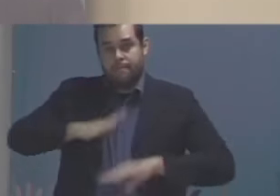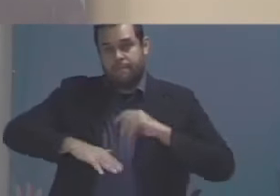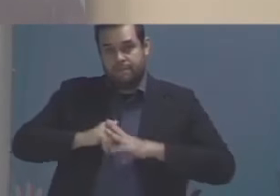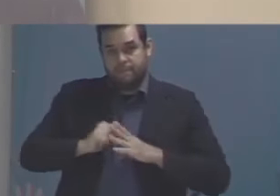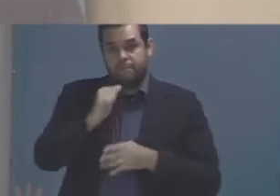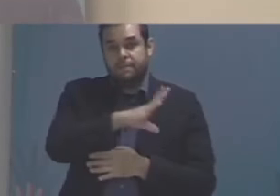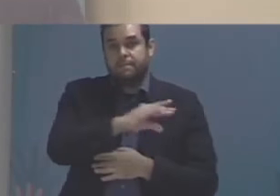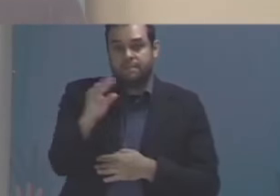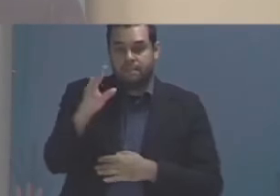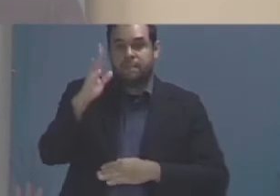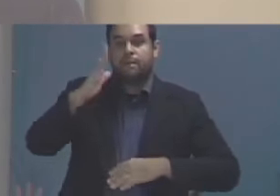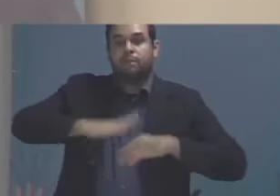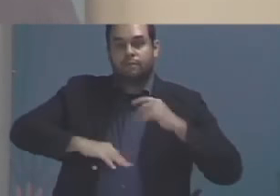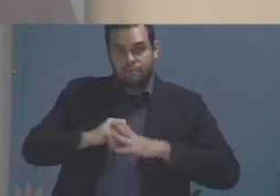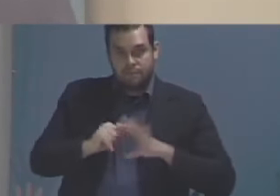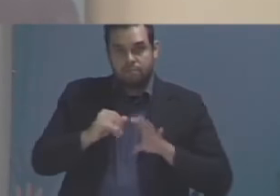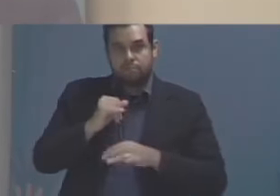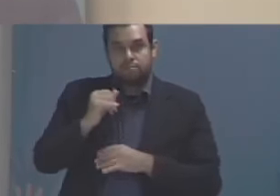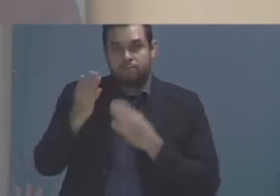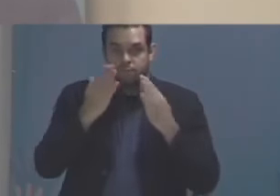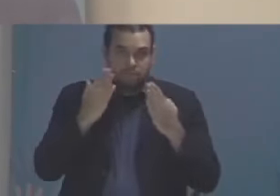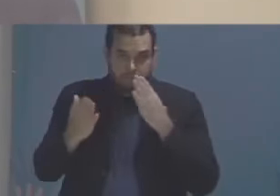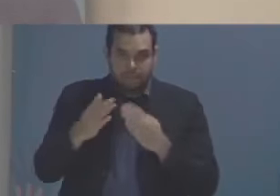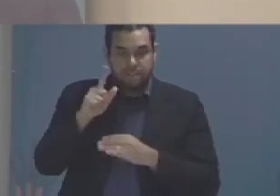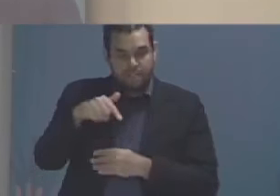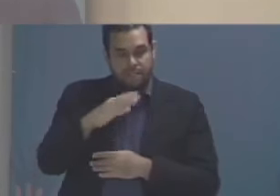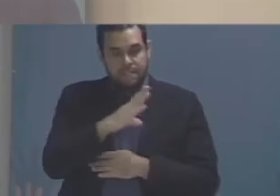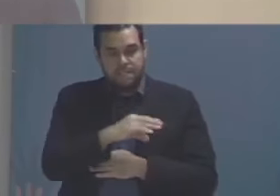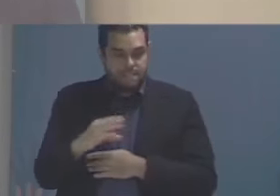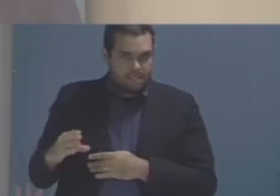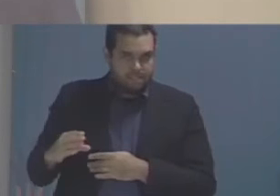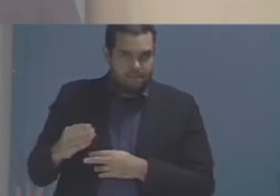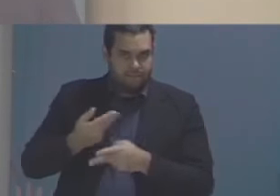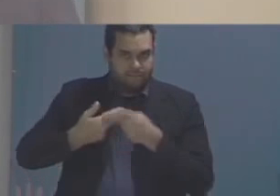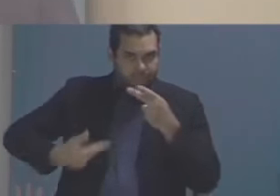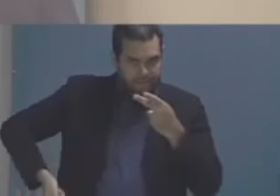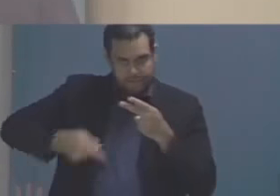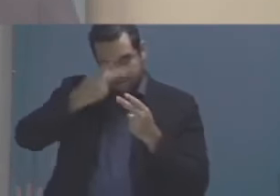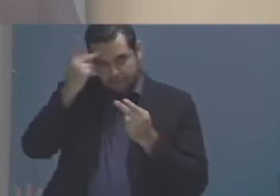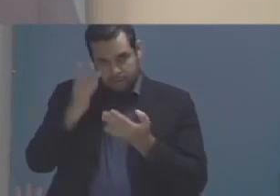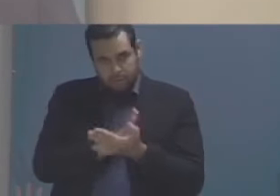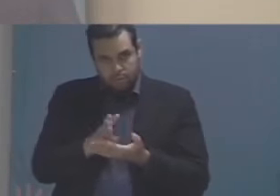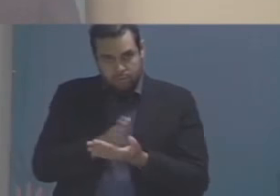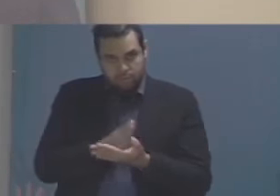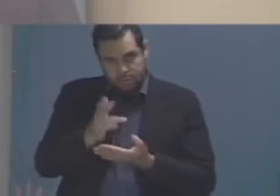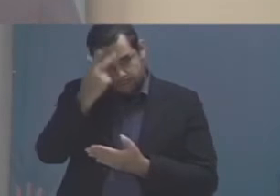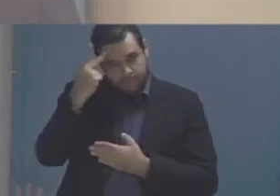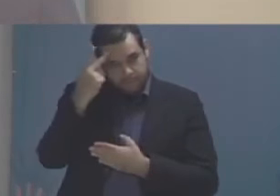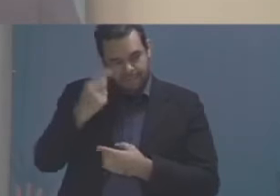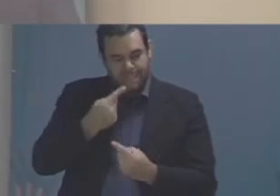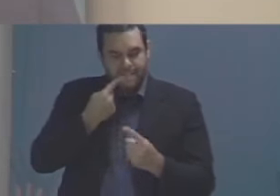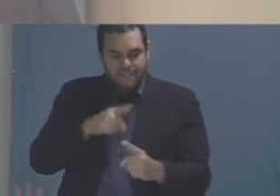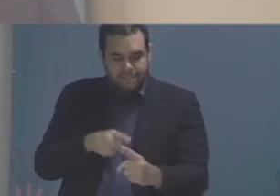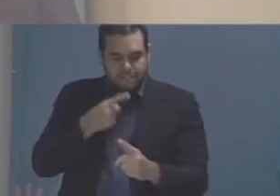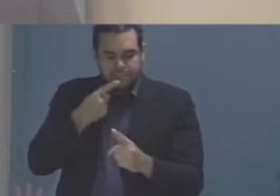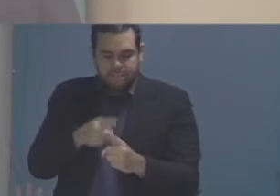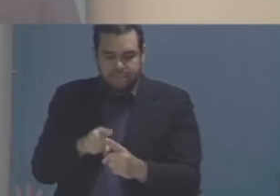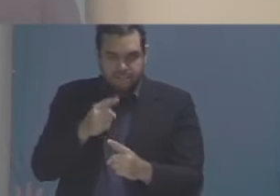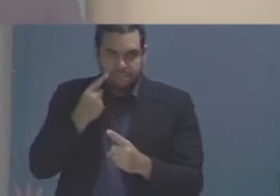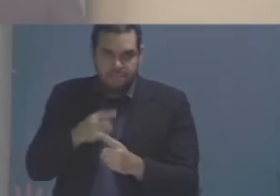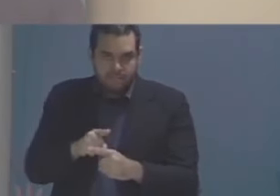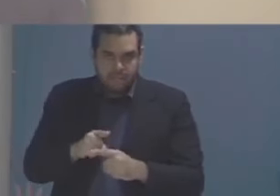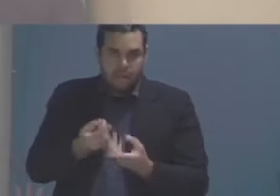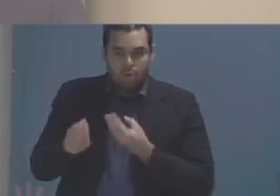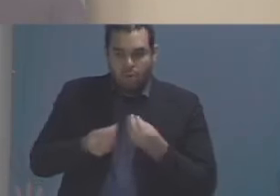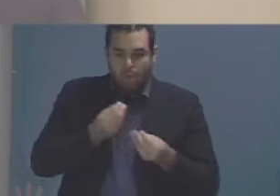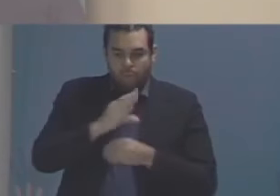uma profissão, e a psicologia é ciência. Uma célebre frase de Carl Sagan fala que as pessoas, elas criticam os meios